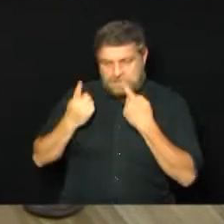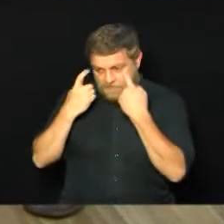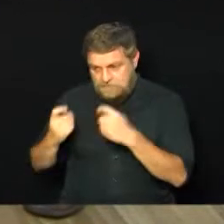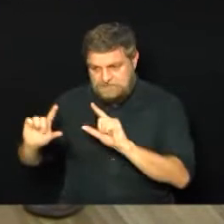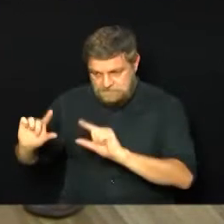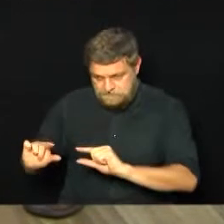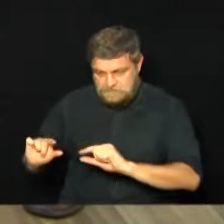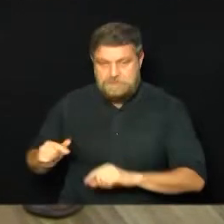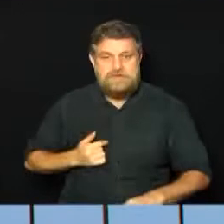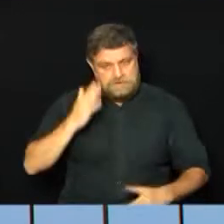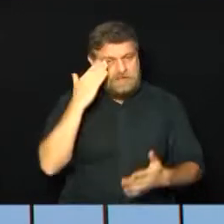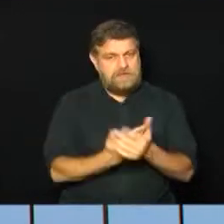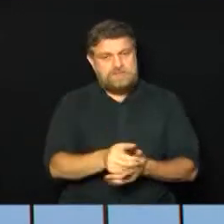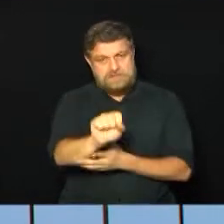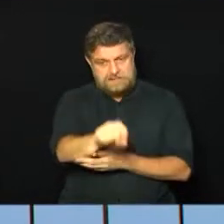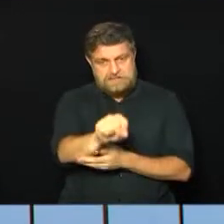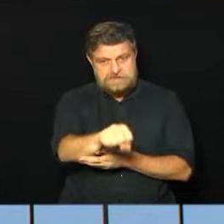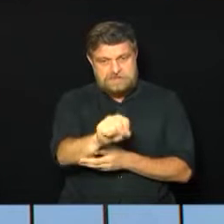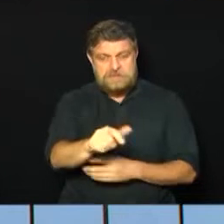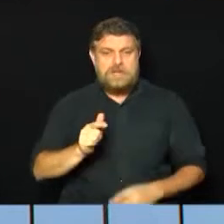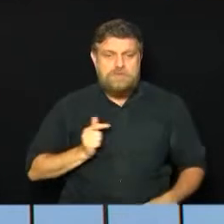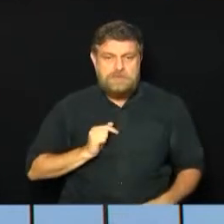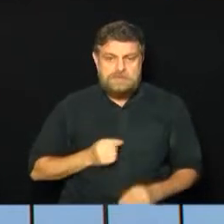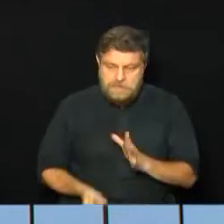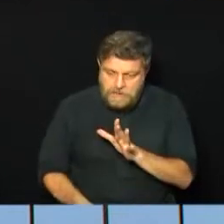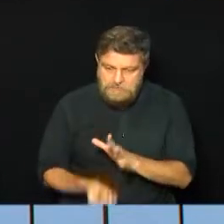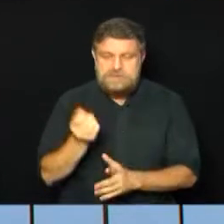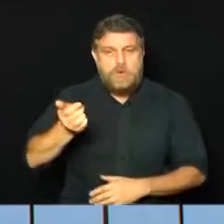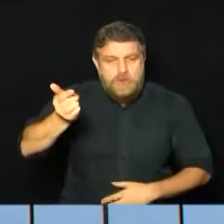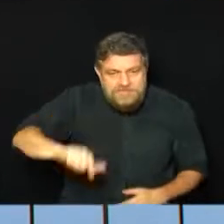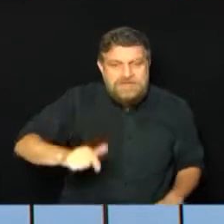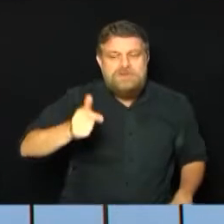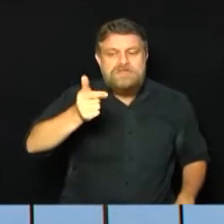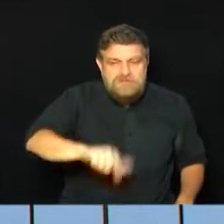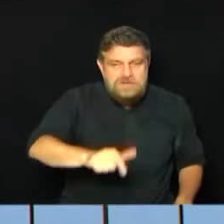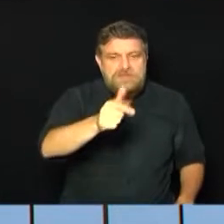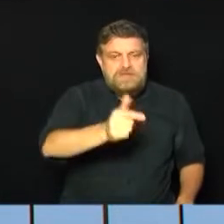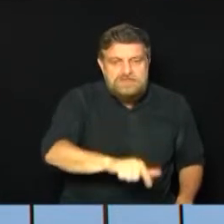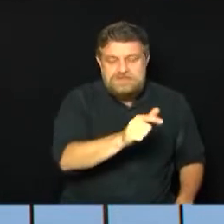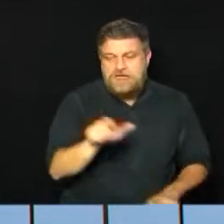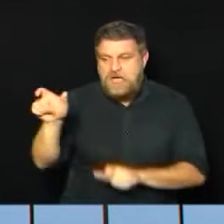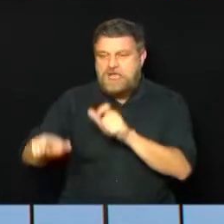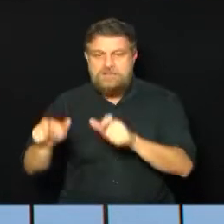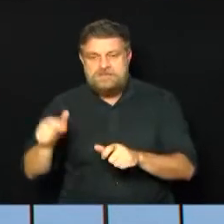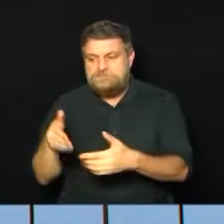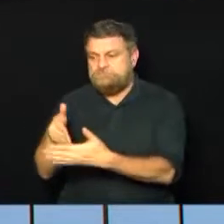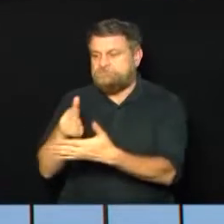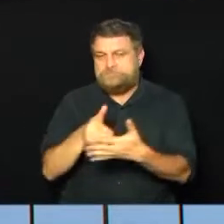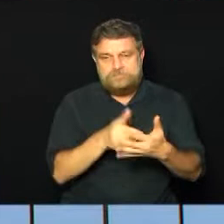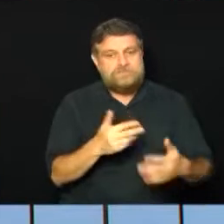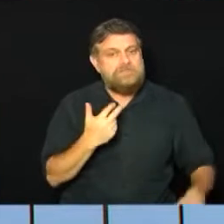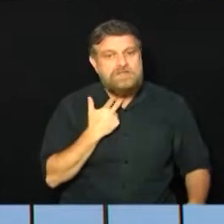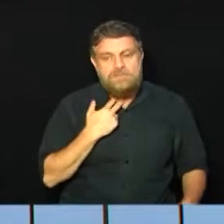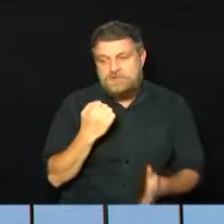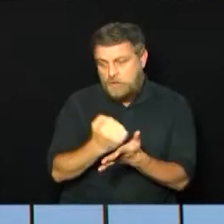sim. Porque quando aquilo começar a ser uma coisa recorrente e que algumas pessoas começarem a ser impedidas de ser nomeadas por causa dessas